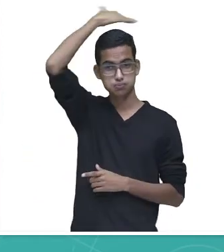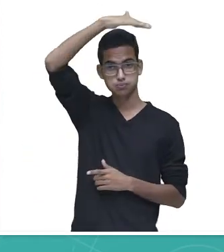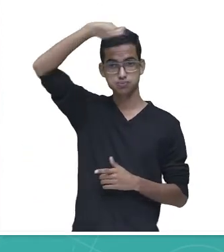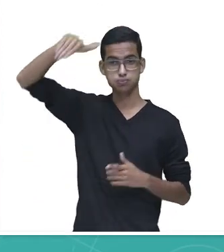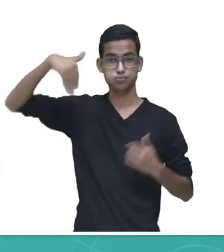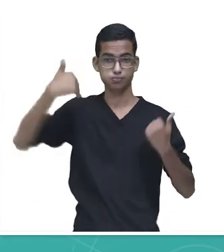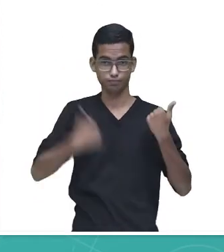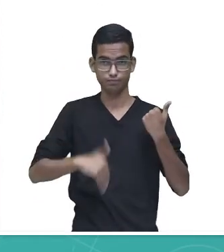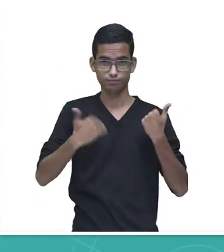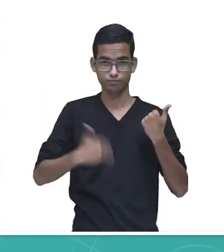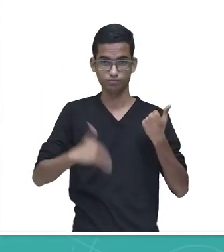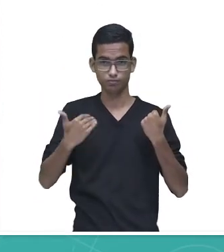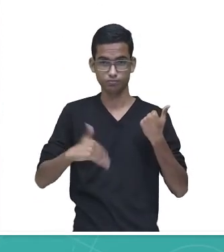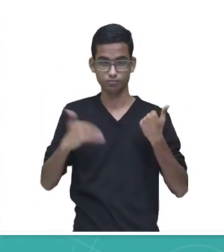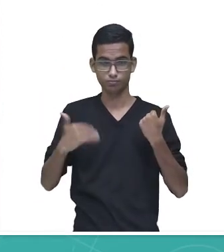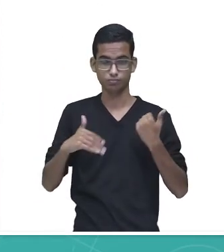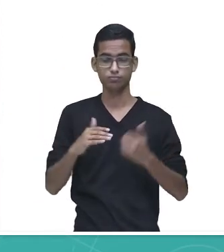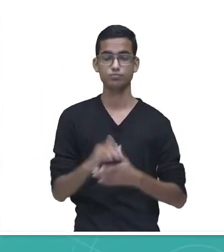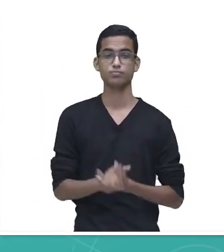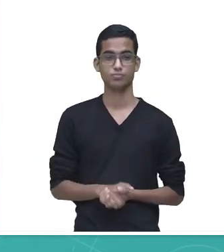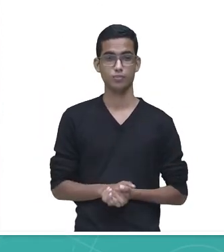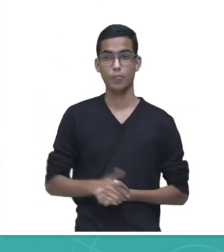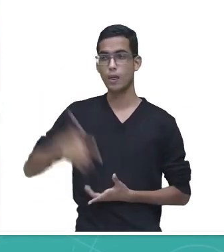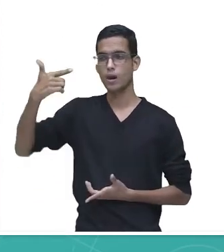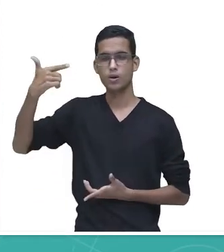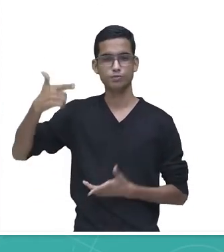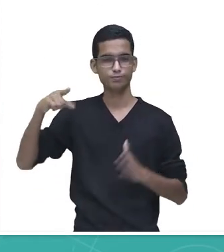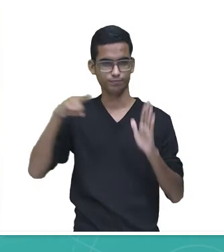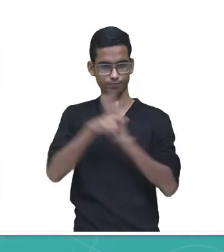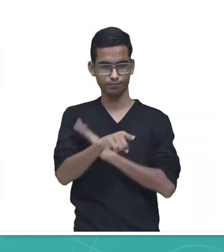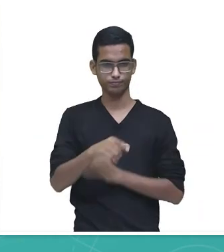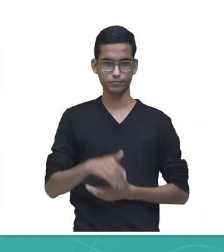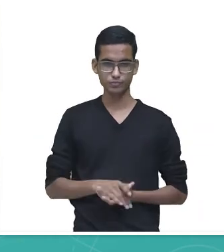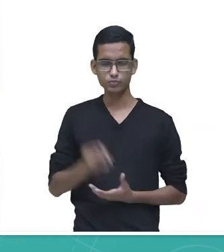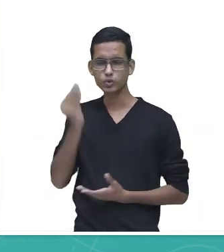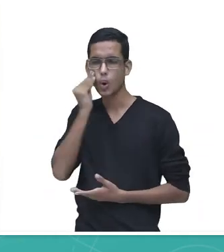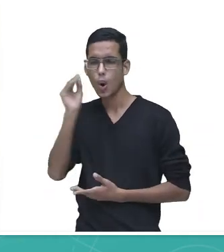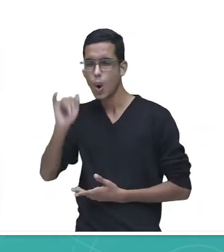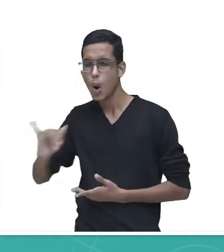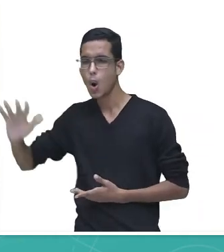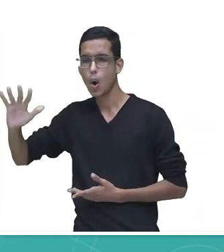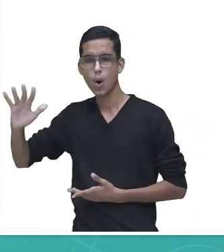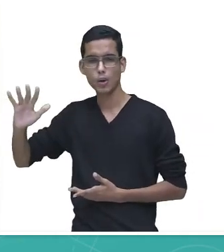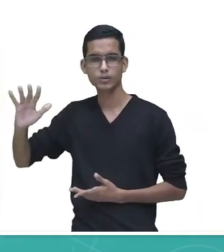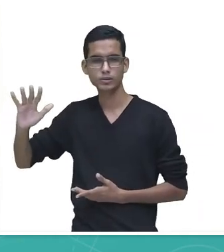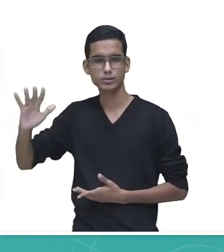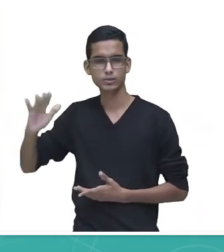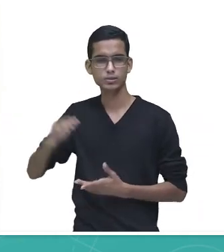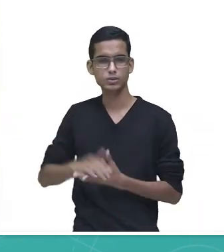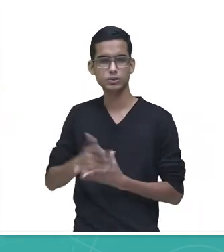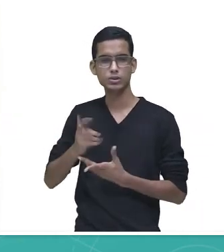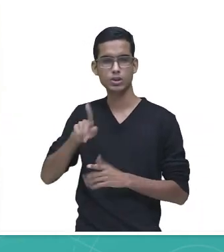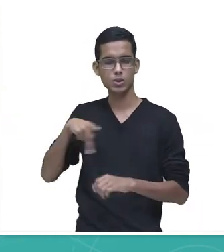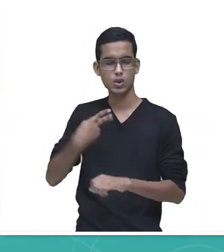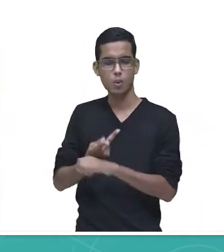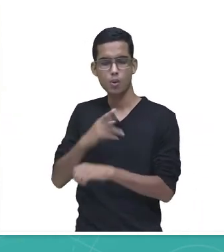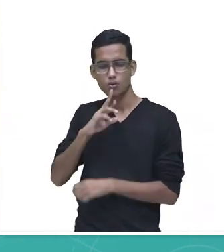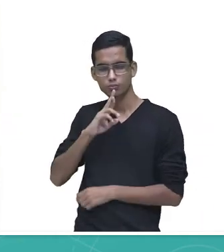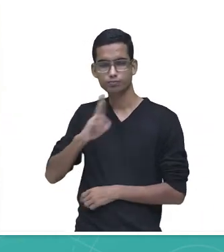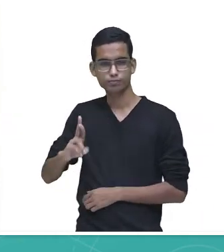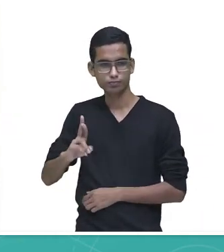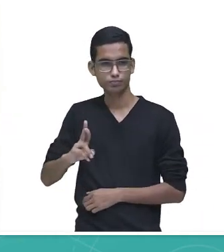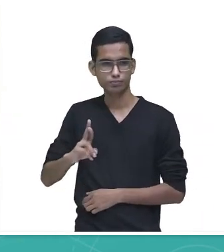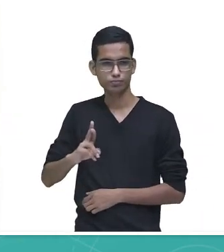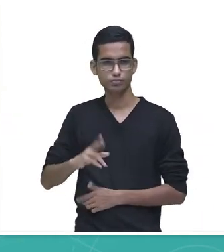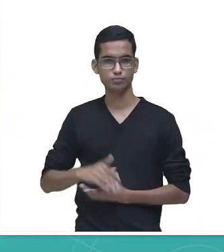países do sul? Segunda questão, observe as imagens e em seguida responda. Temos a